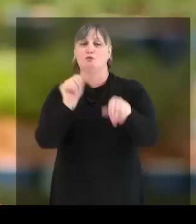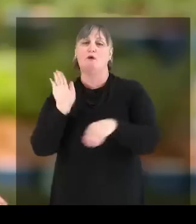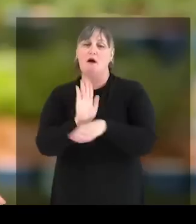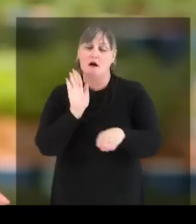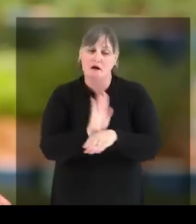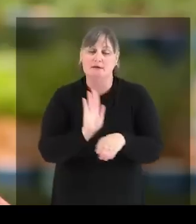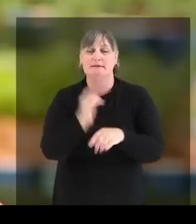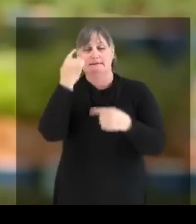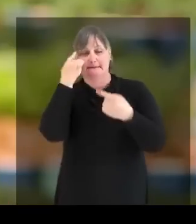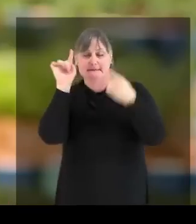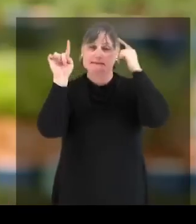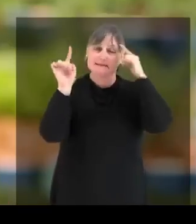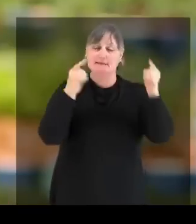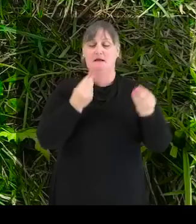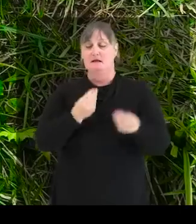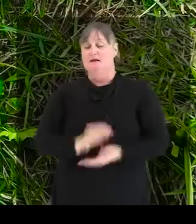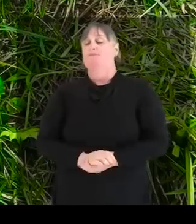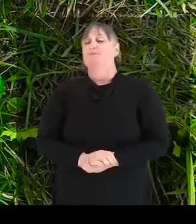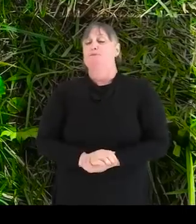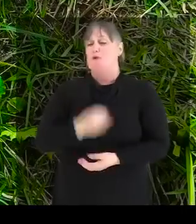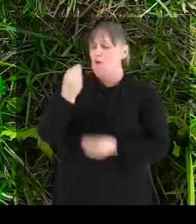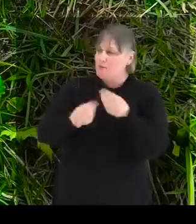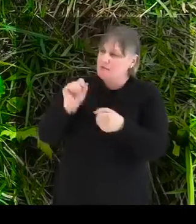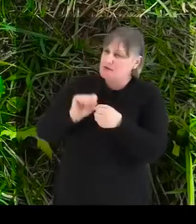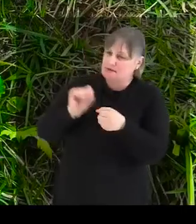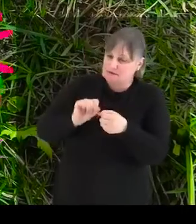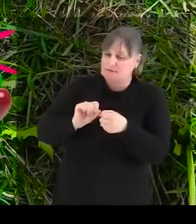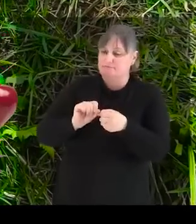ideias. Então, como fazer esse movimento? Então, nós